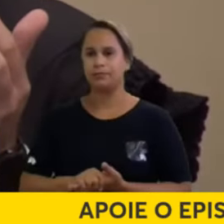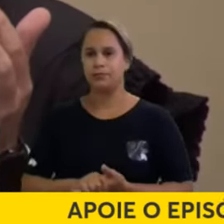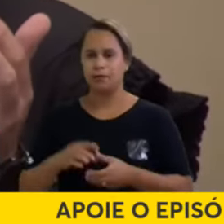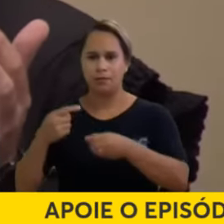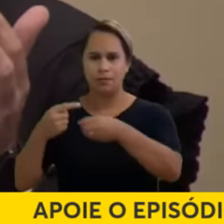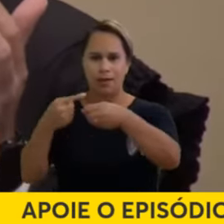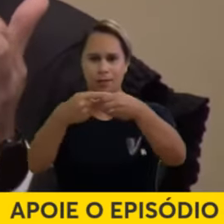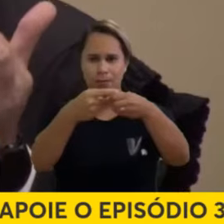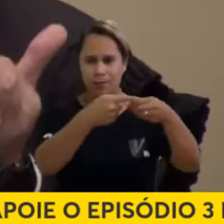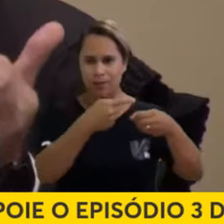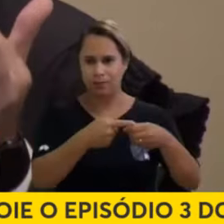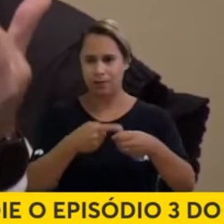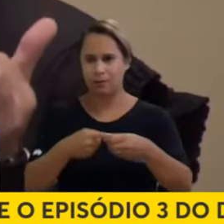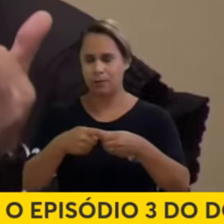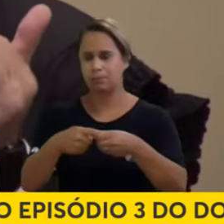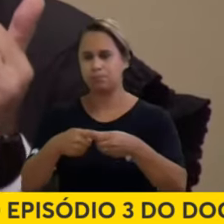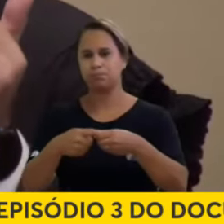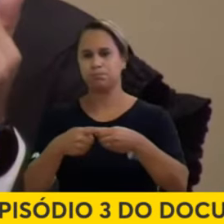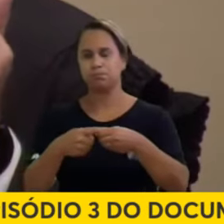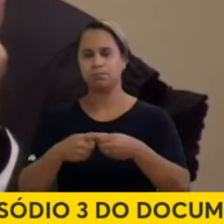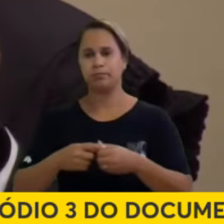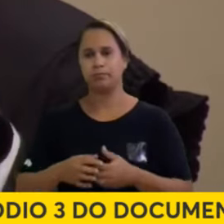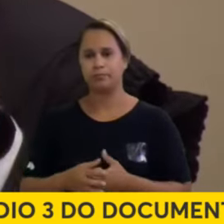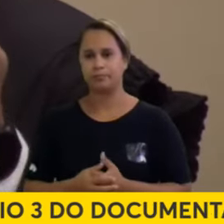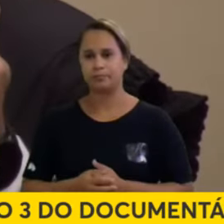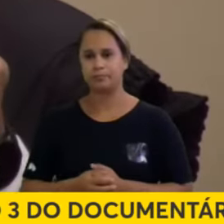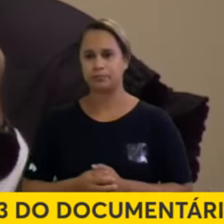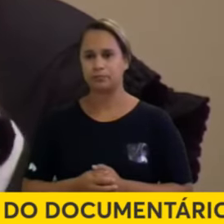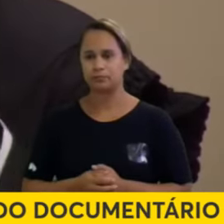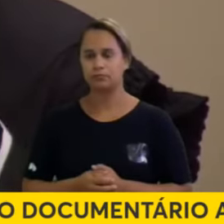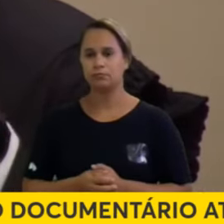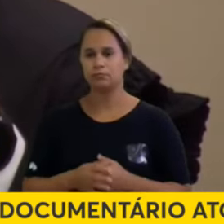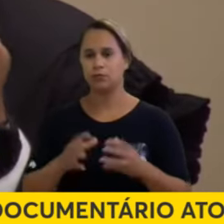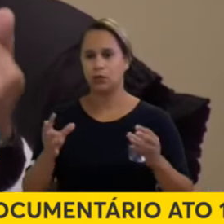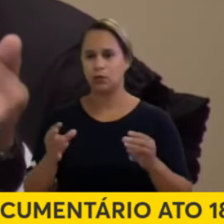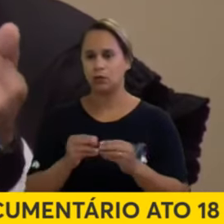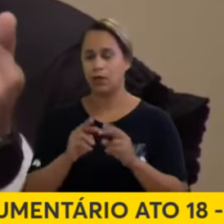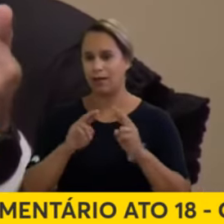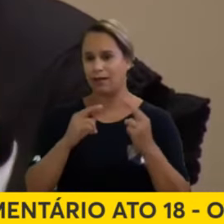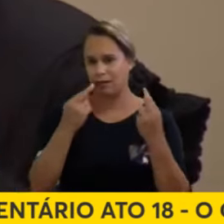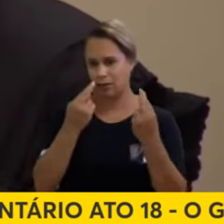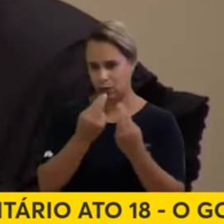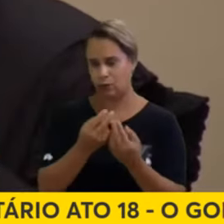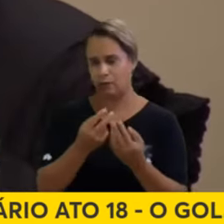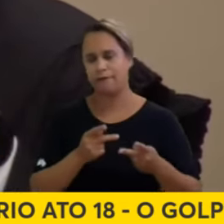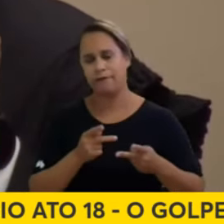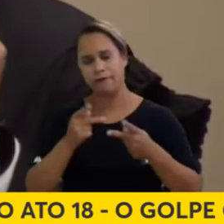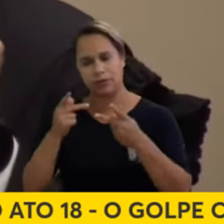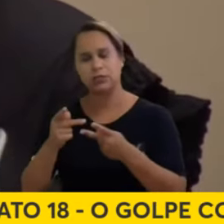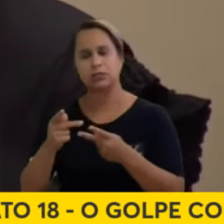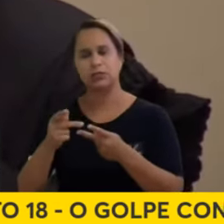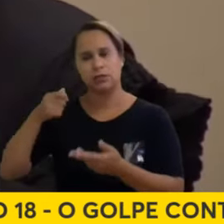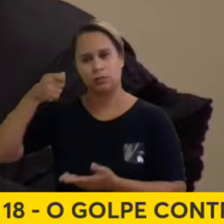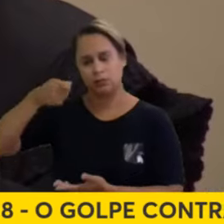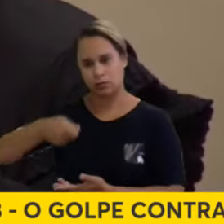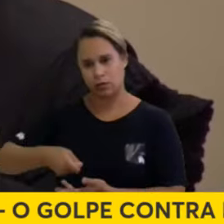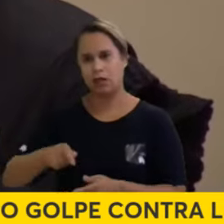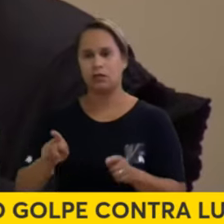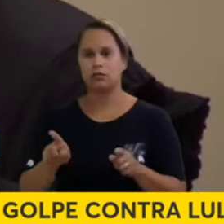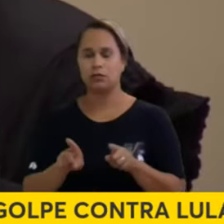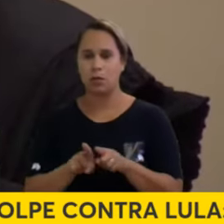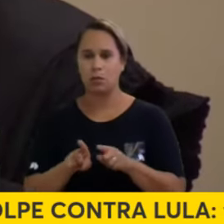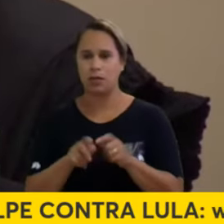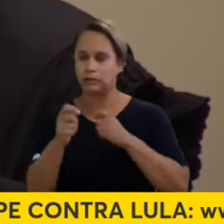Itaquaquecetuba Mogi das Cruzes e Santos incluindo reuniões visitas a autoridades e órgãos públicos entrevistas à emissoras locais